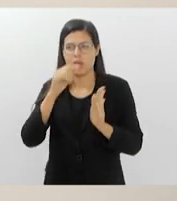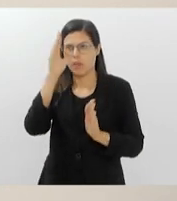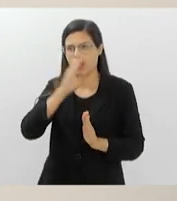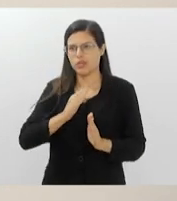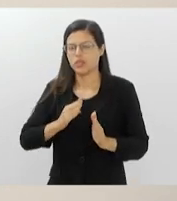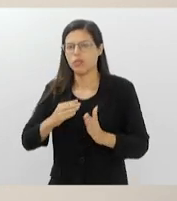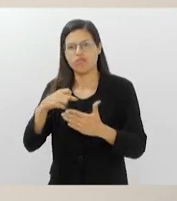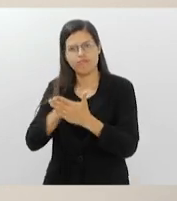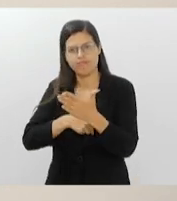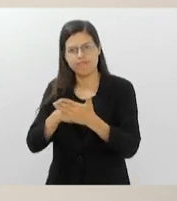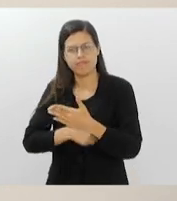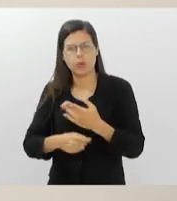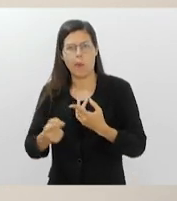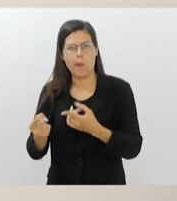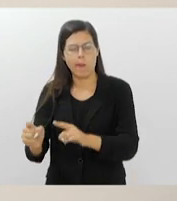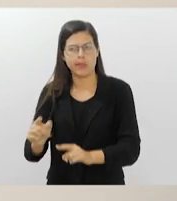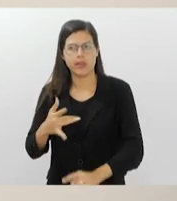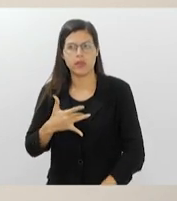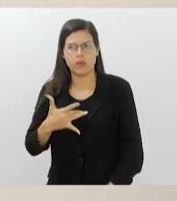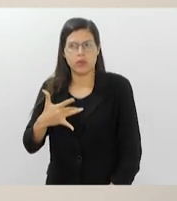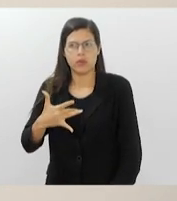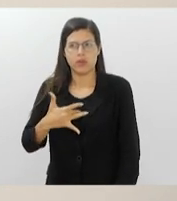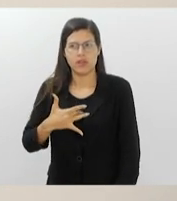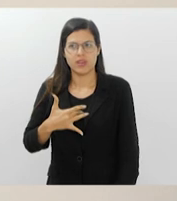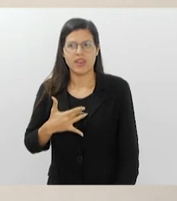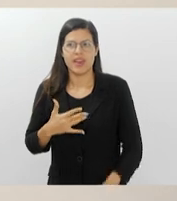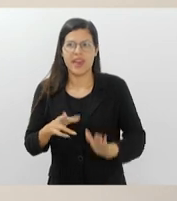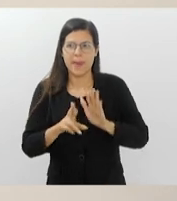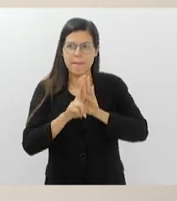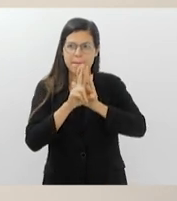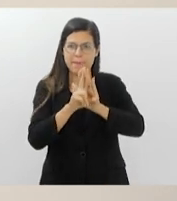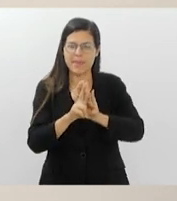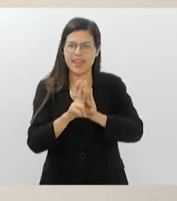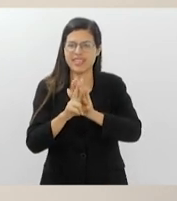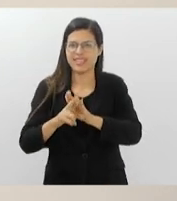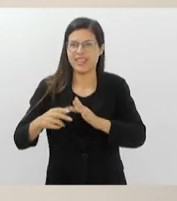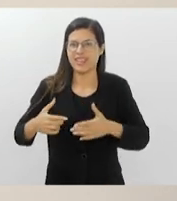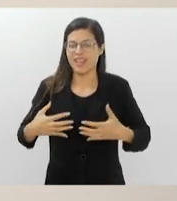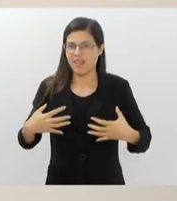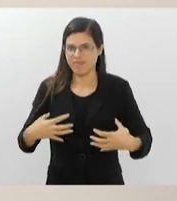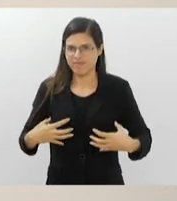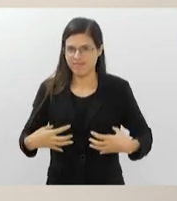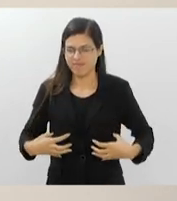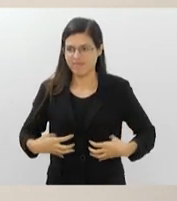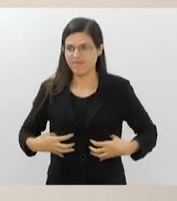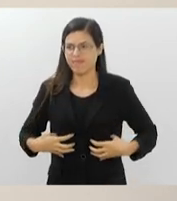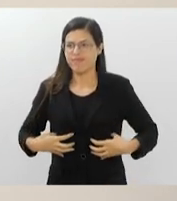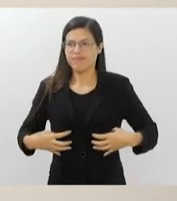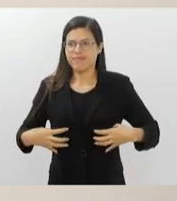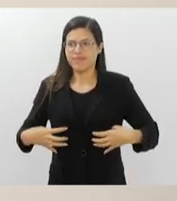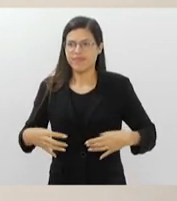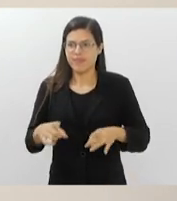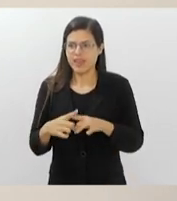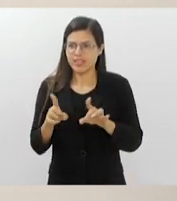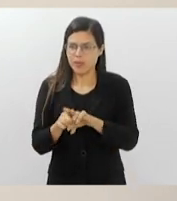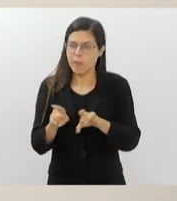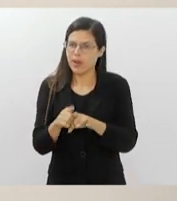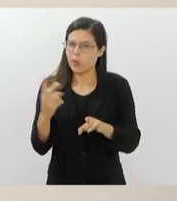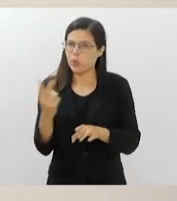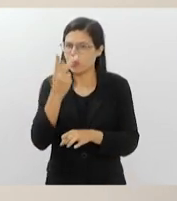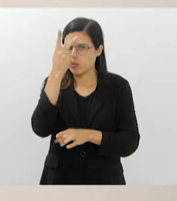luta contra a tuberculose que representa um pulmão mas também representa duas pessoas juntas né que é o Juntos pelo fim da